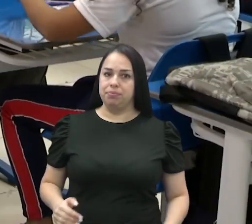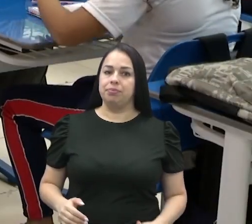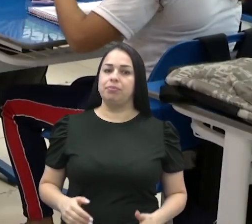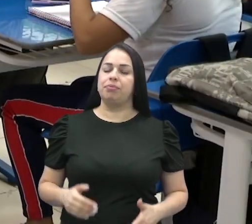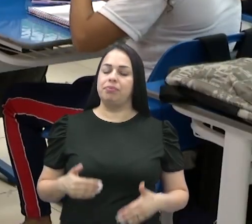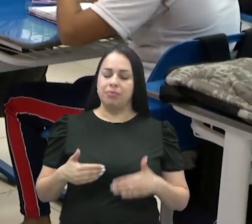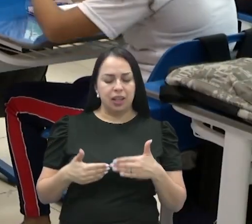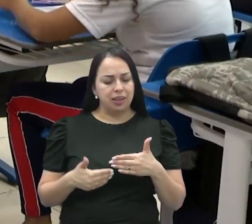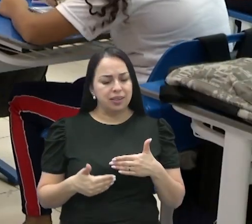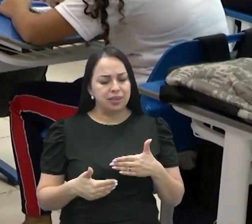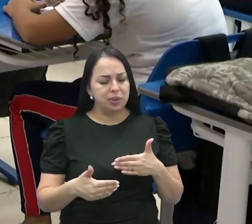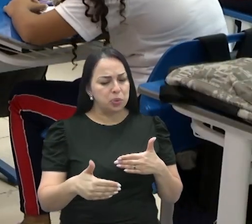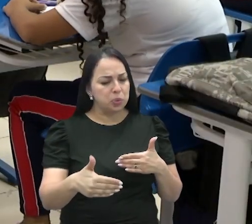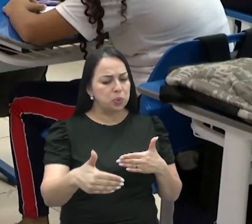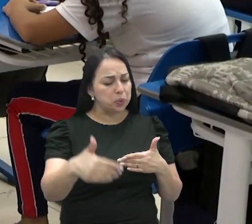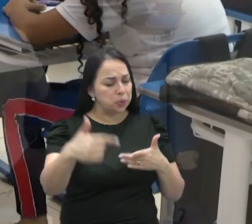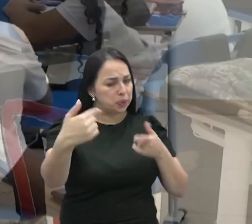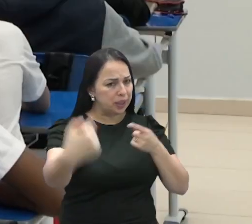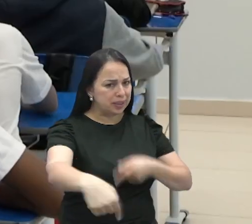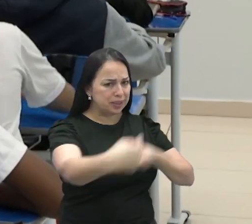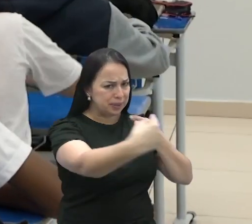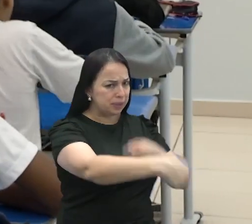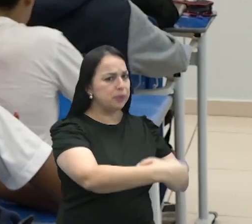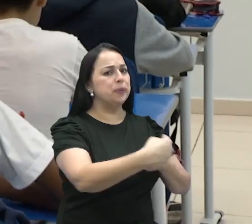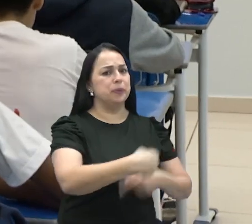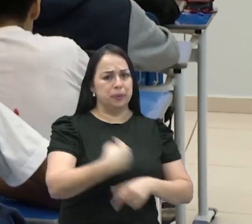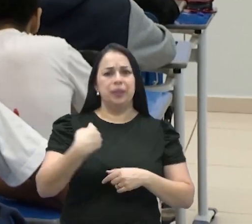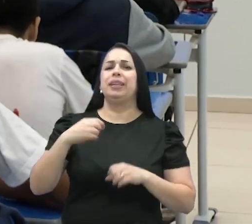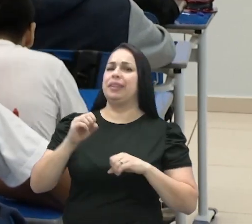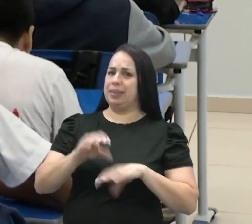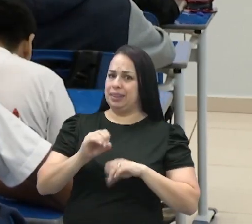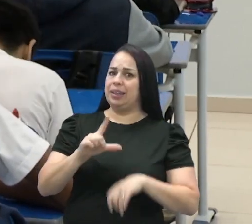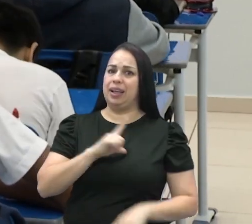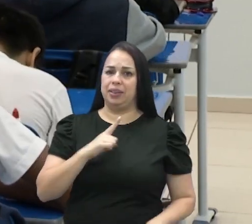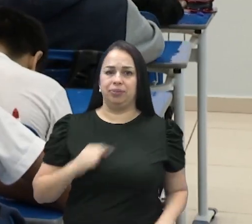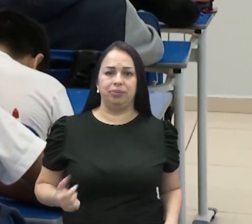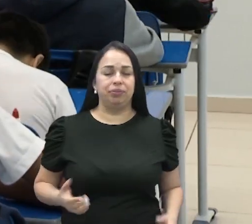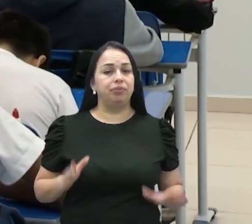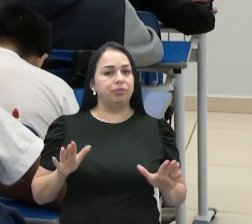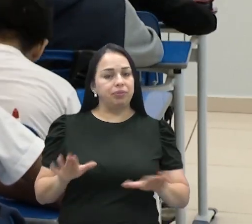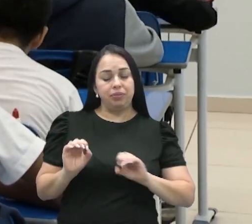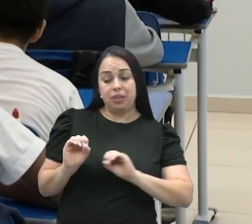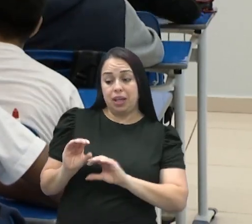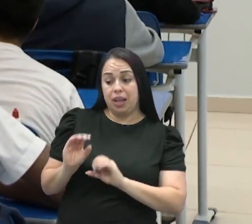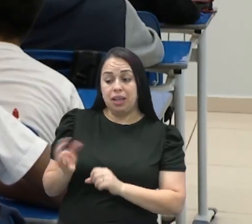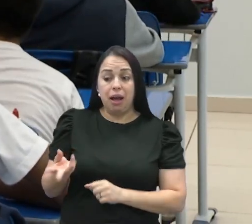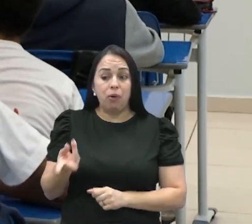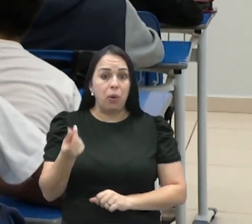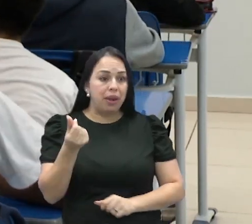for tratada como prioridade. Um caminho repleto de desafios.